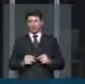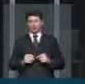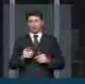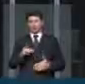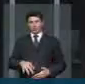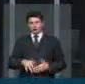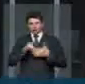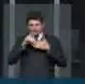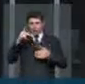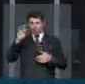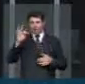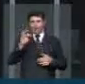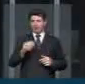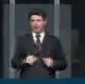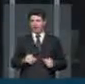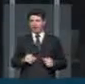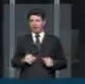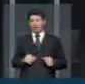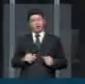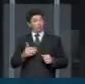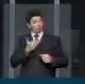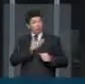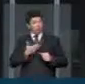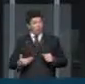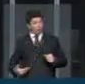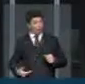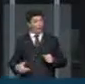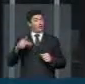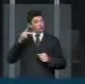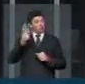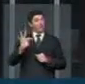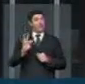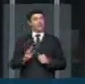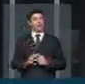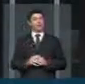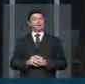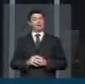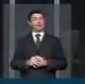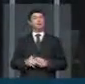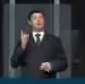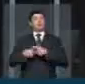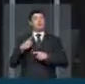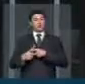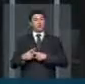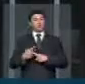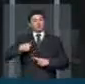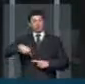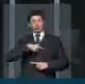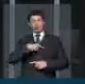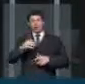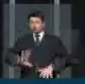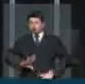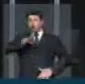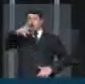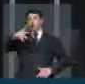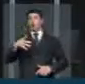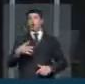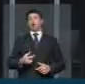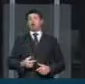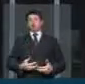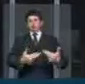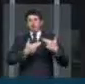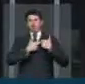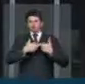liderança do PT, ao governo do PT, para que a gente tenha coragem e